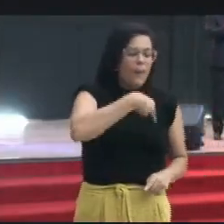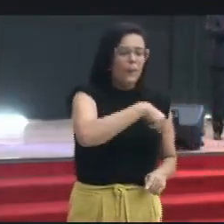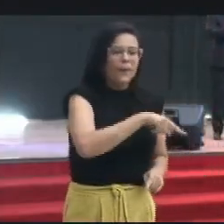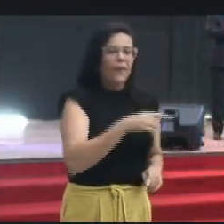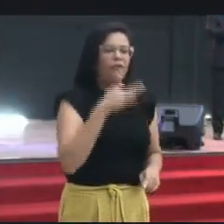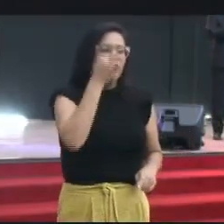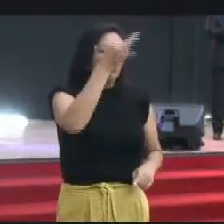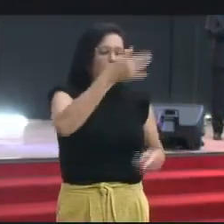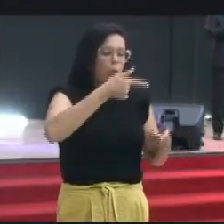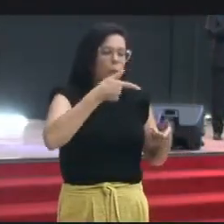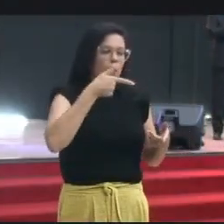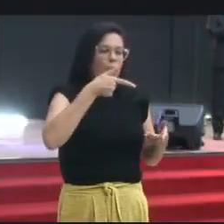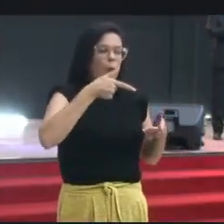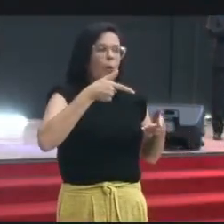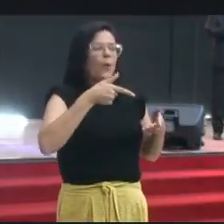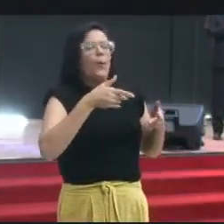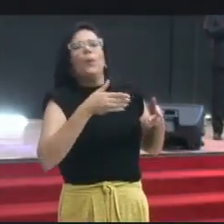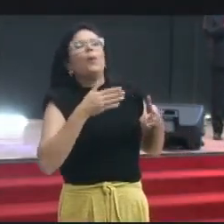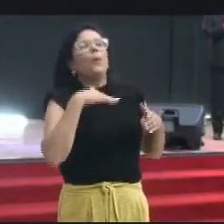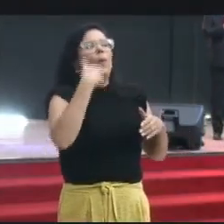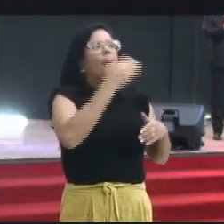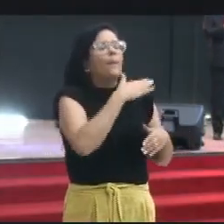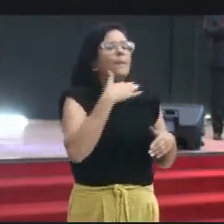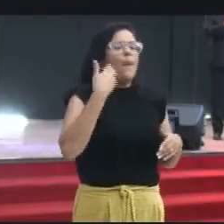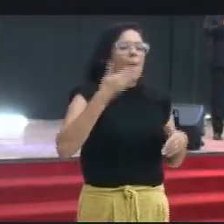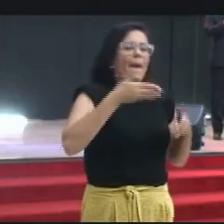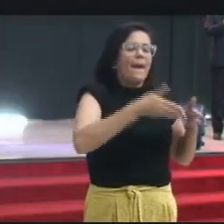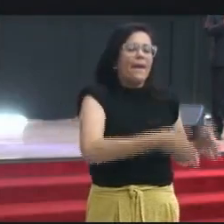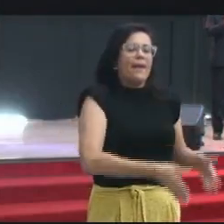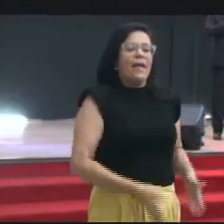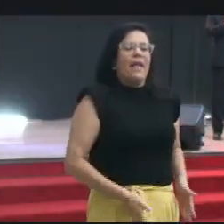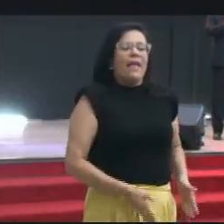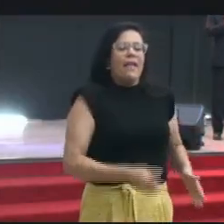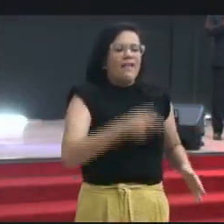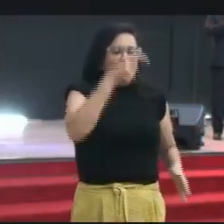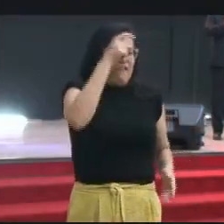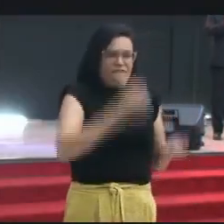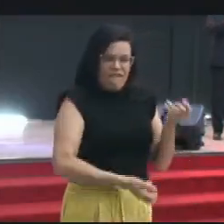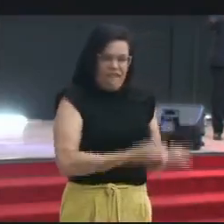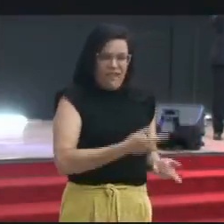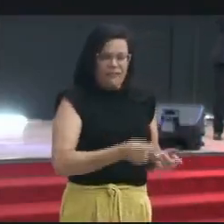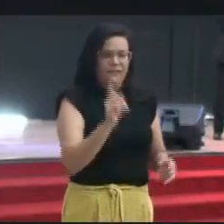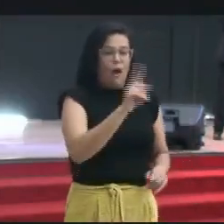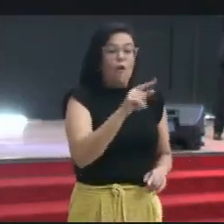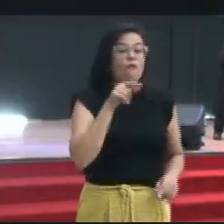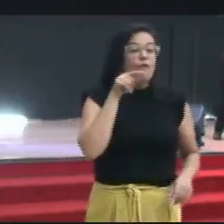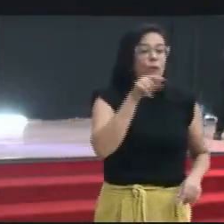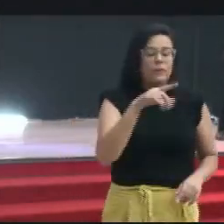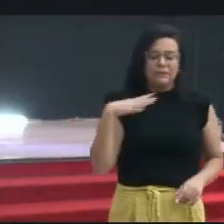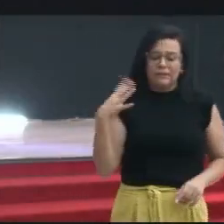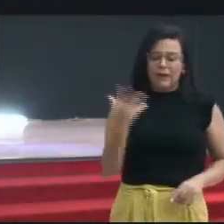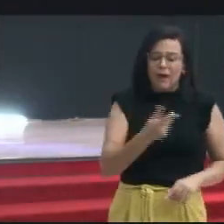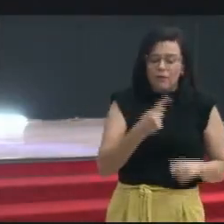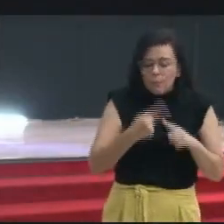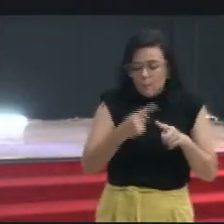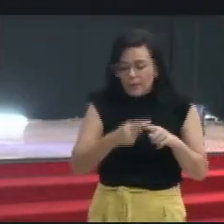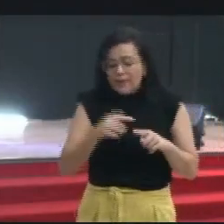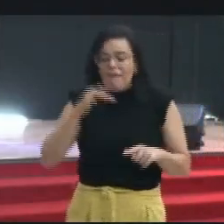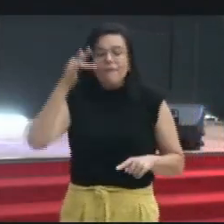de Jesus, levar outras pessoas a Jesus. Quantos entendem isso, digam